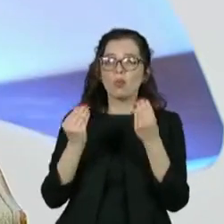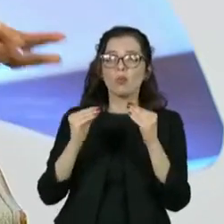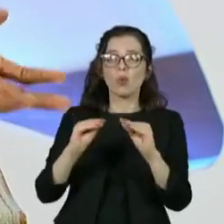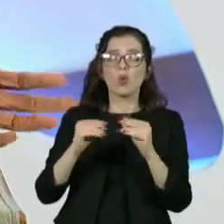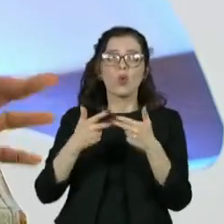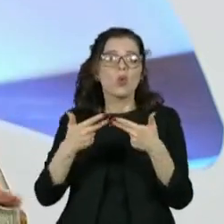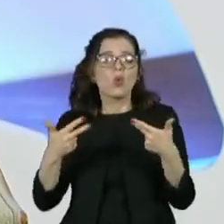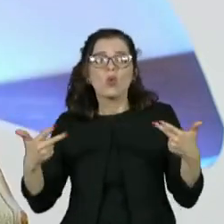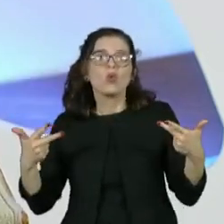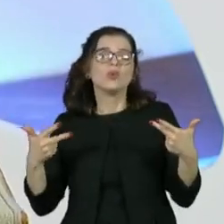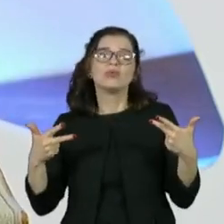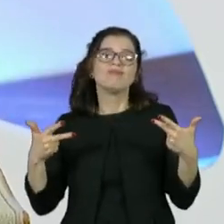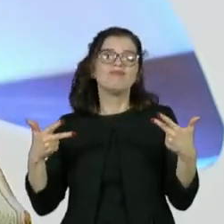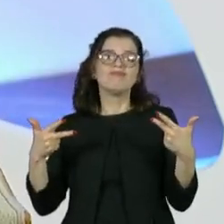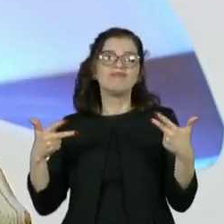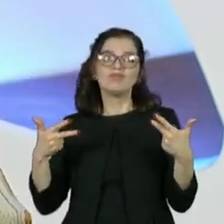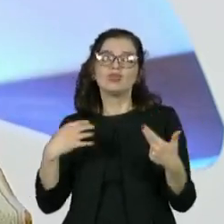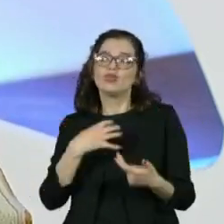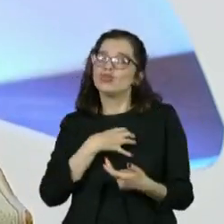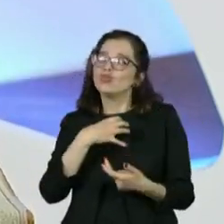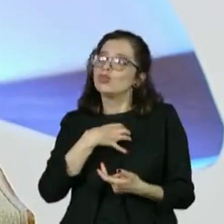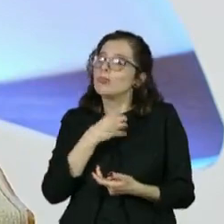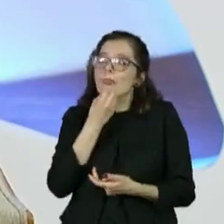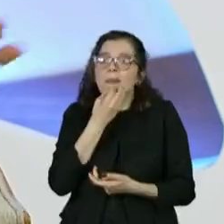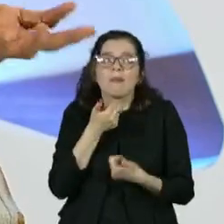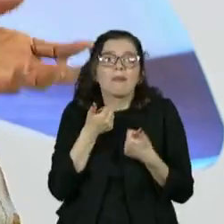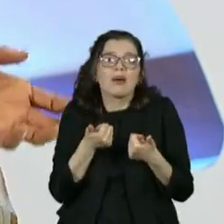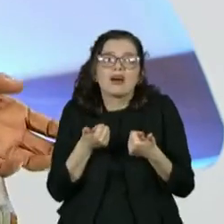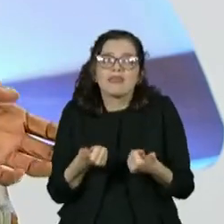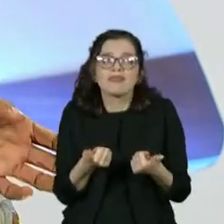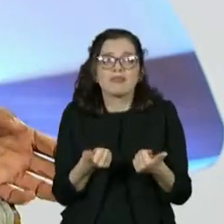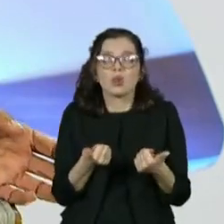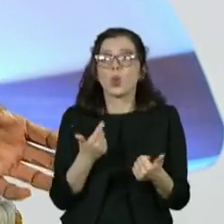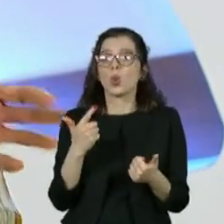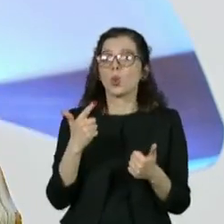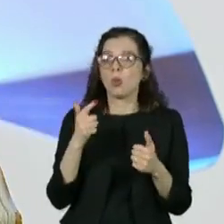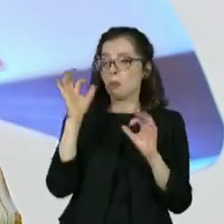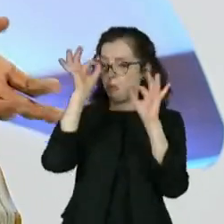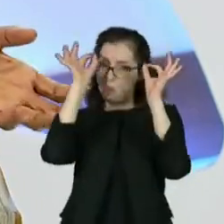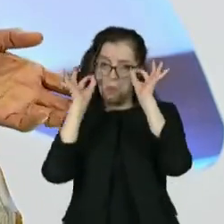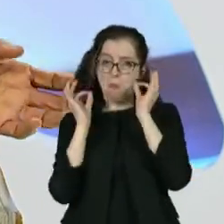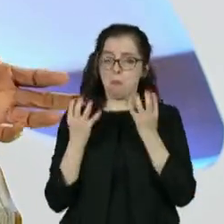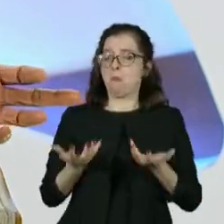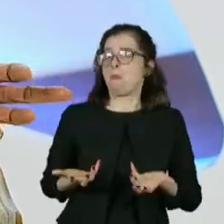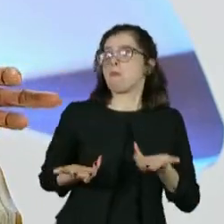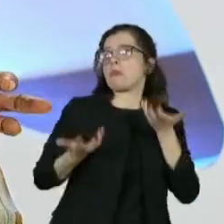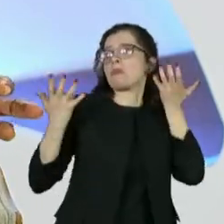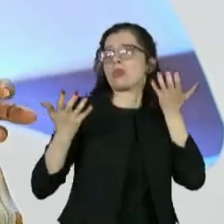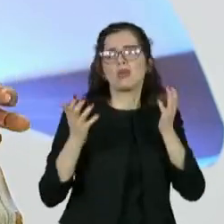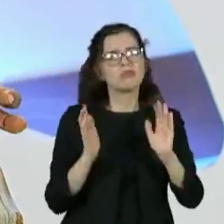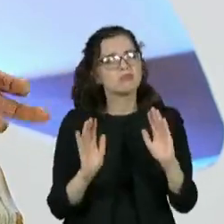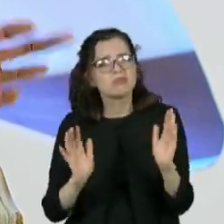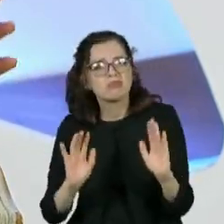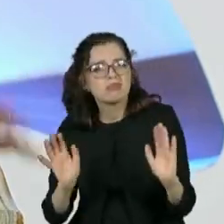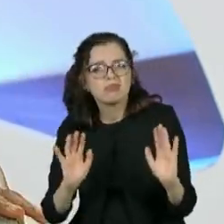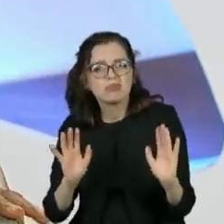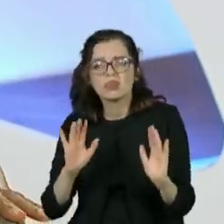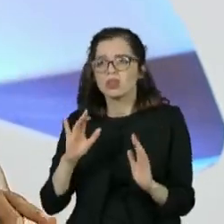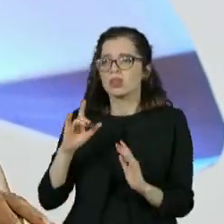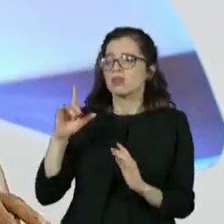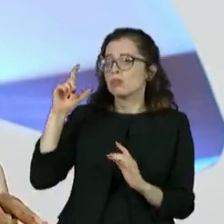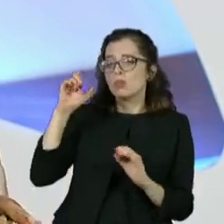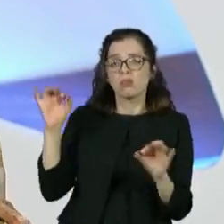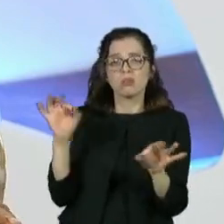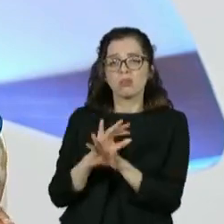vou e posto uma coisa. Eu não tenho negócio de filtro. No outro dia eu postei uma foto que o meu maquiador postou. Aí disseram, sabe o que